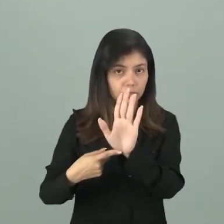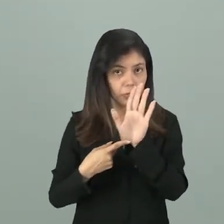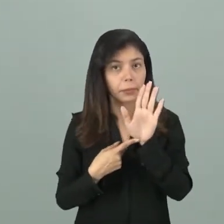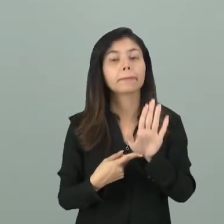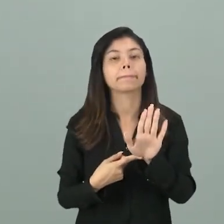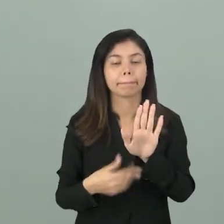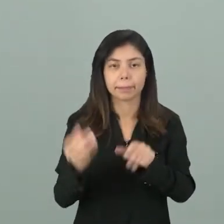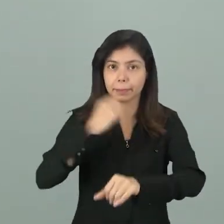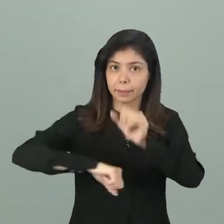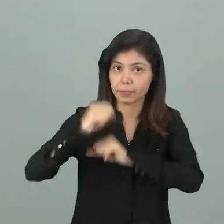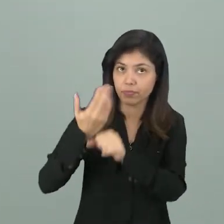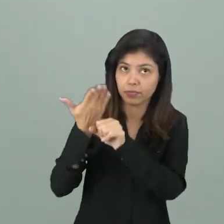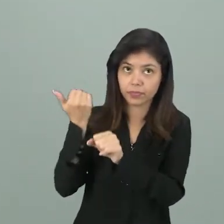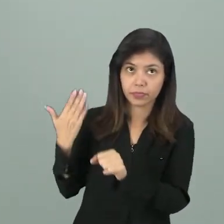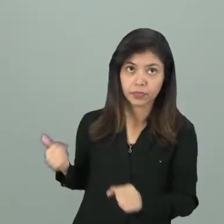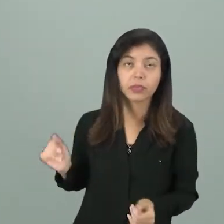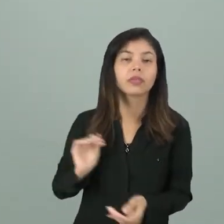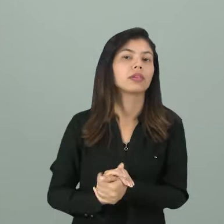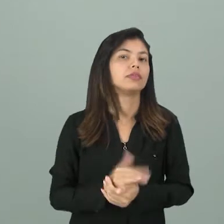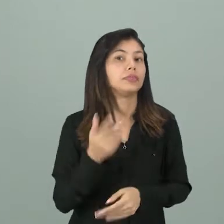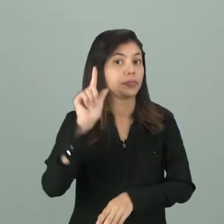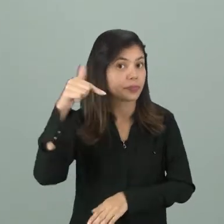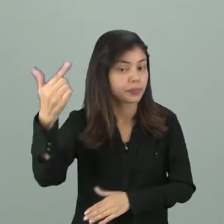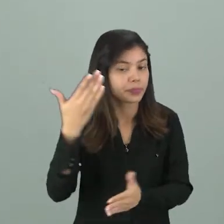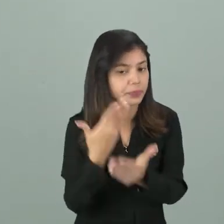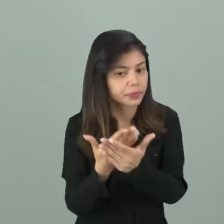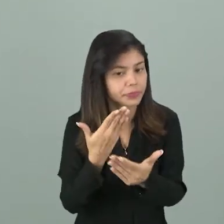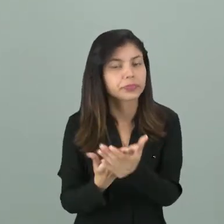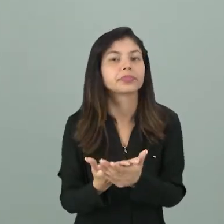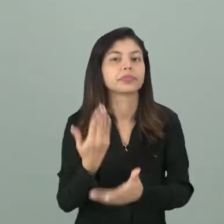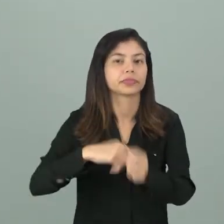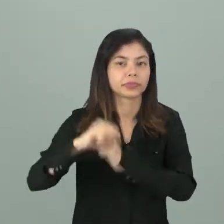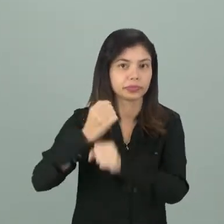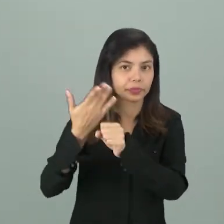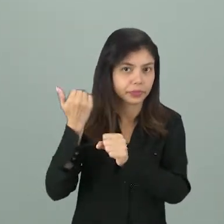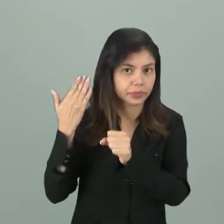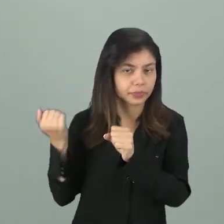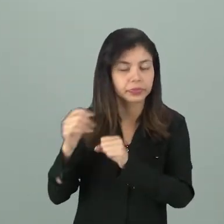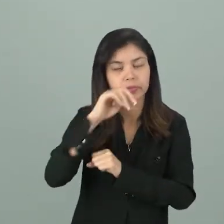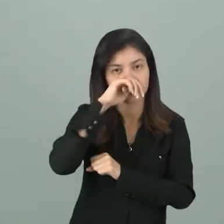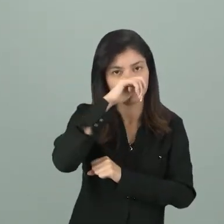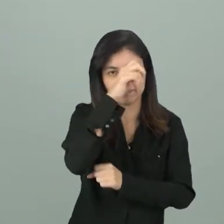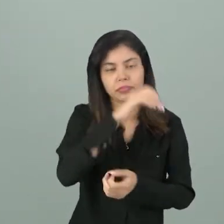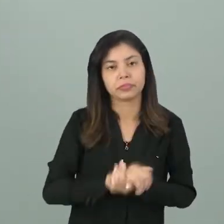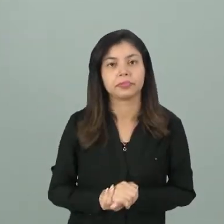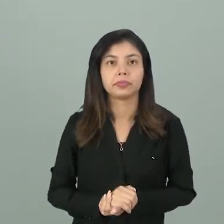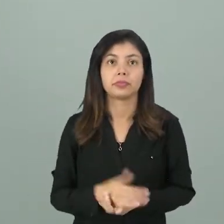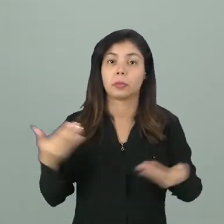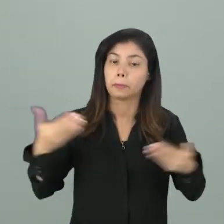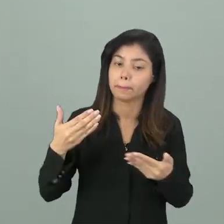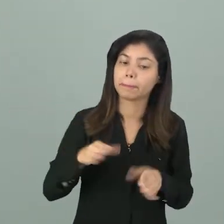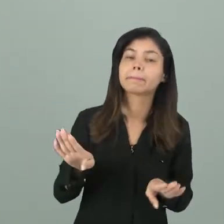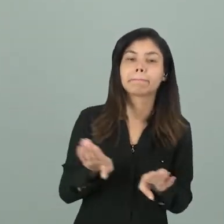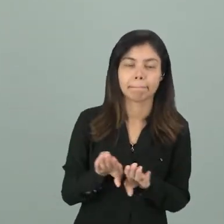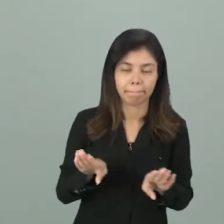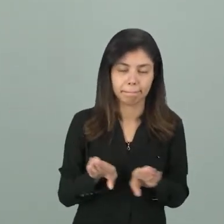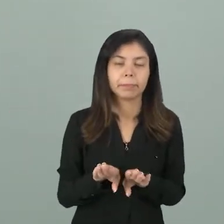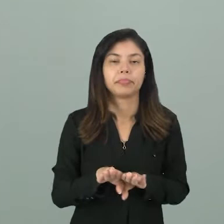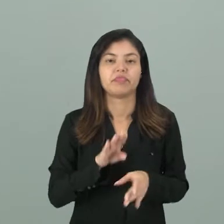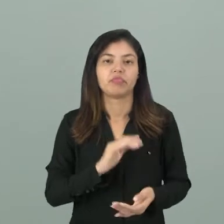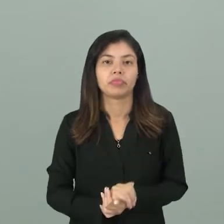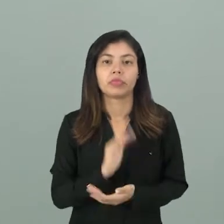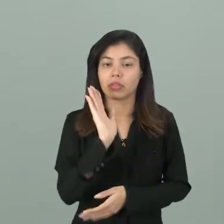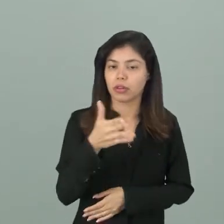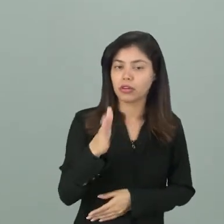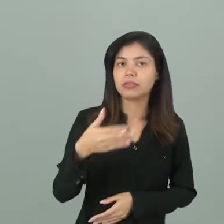foi dado ano passado. Inclusive as demais aulas do ano passado e as demais aulas desse ano, né,